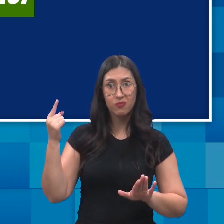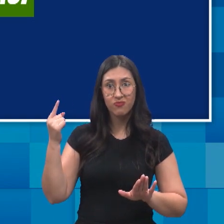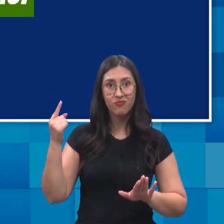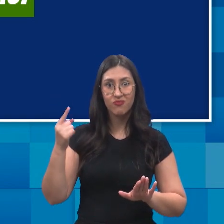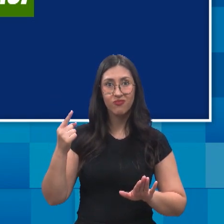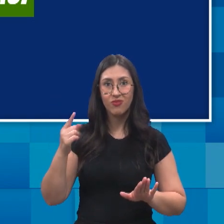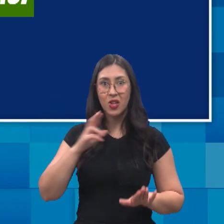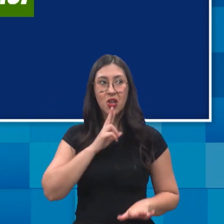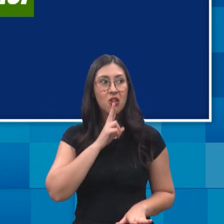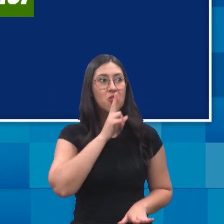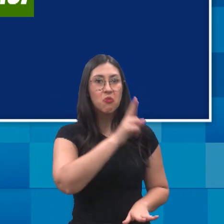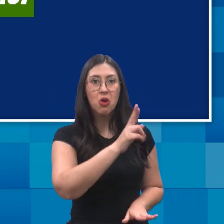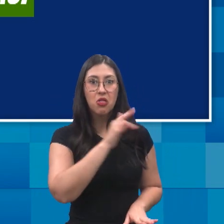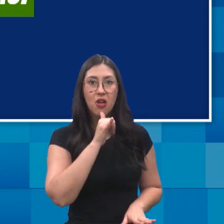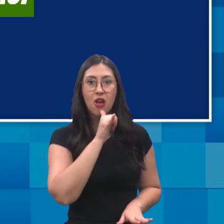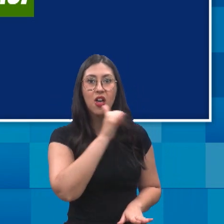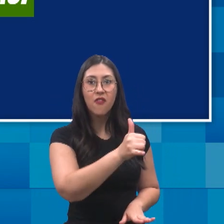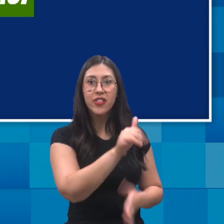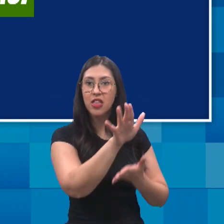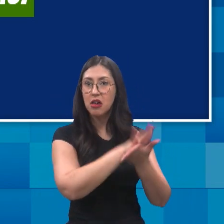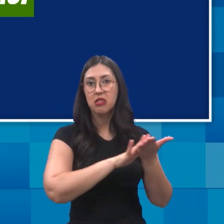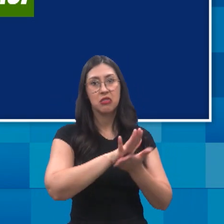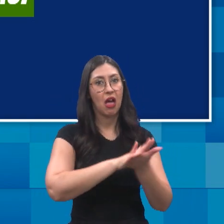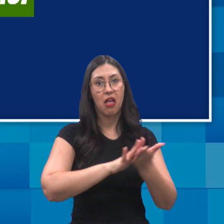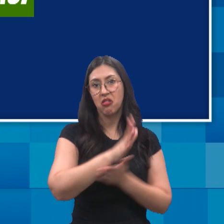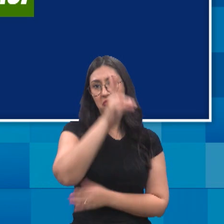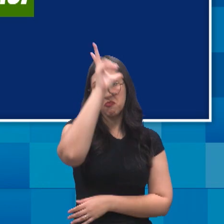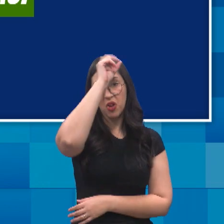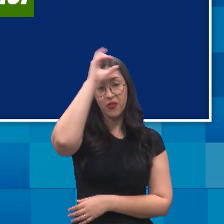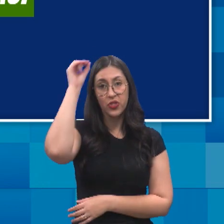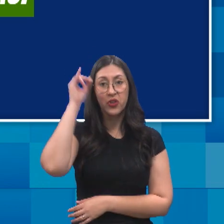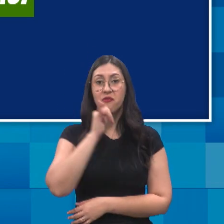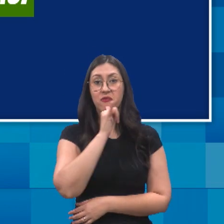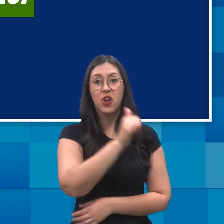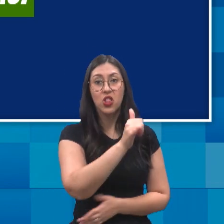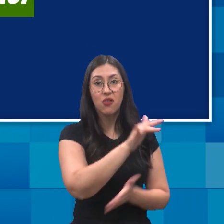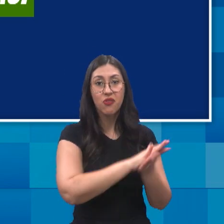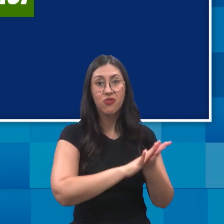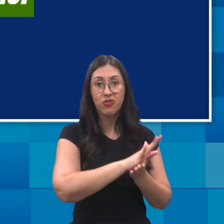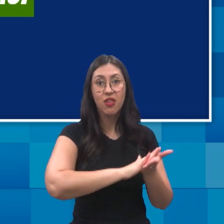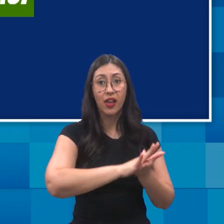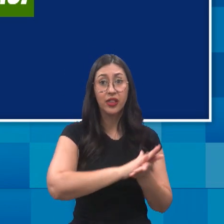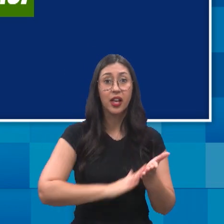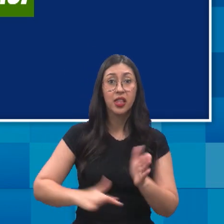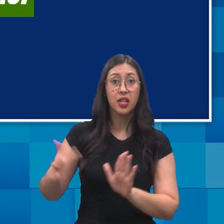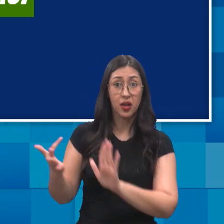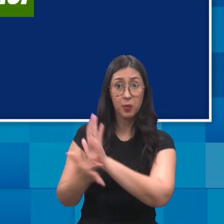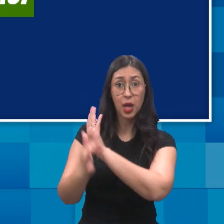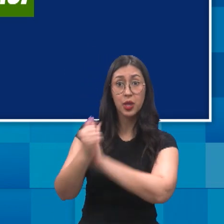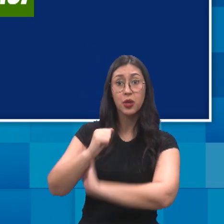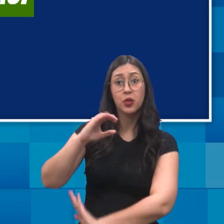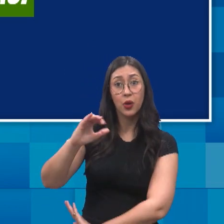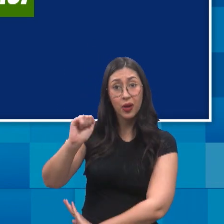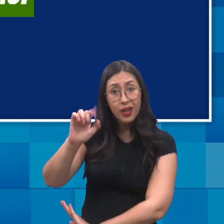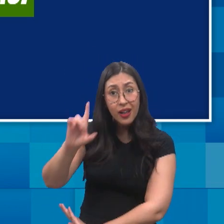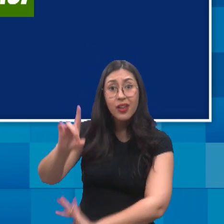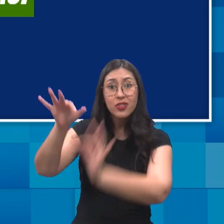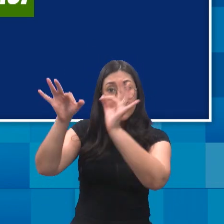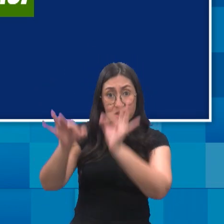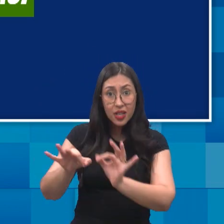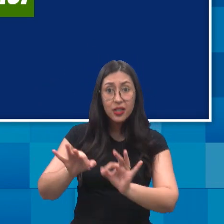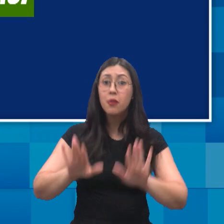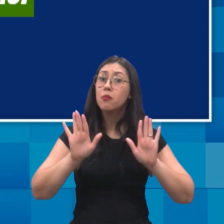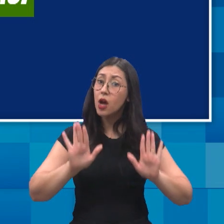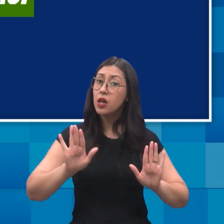foi recebida pela família por conta da Prefeitura, ela está com o cadastro ativo no CadÚnico e nós precisamos